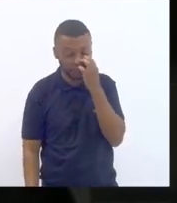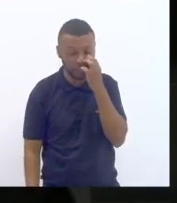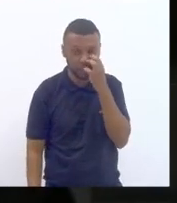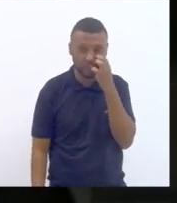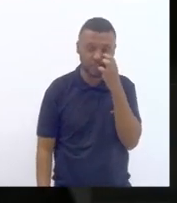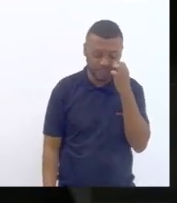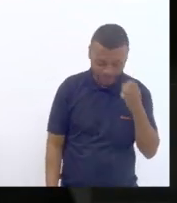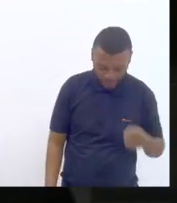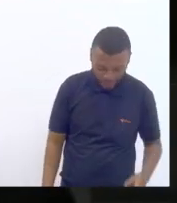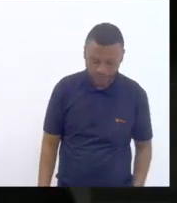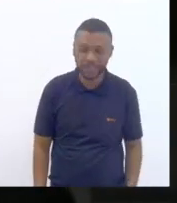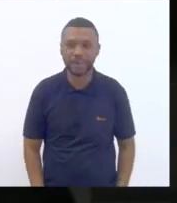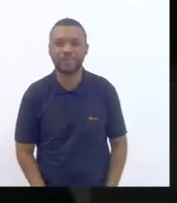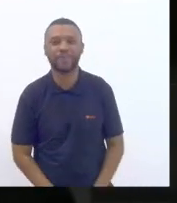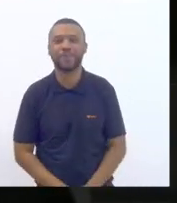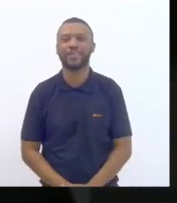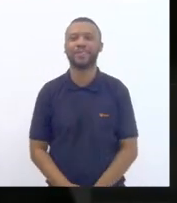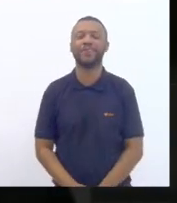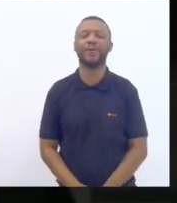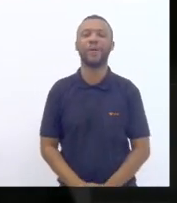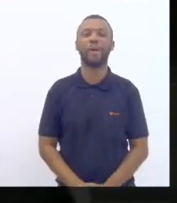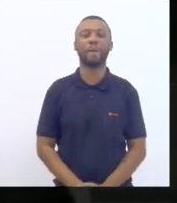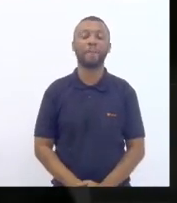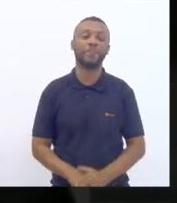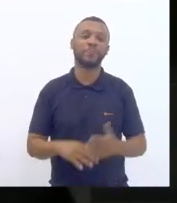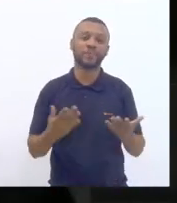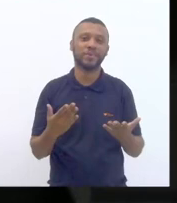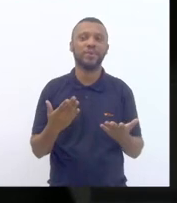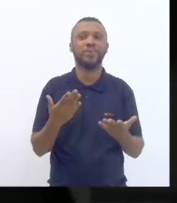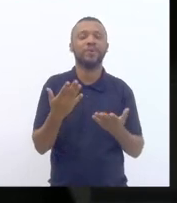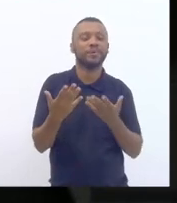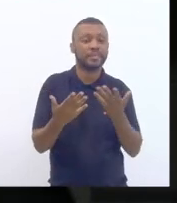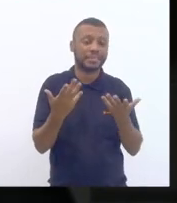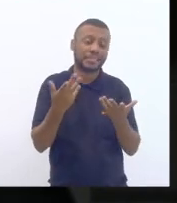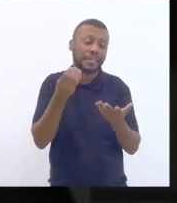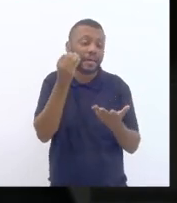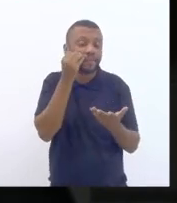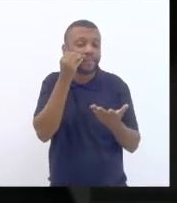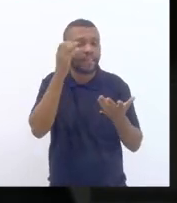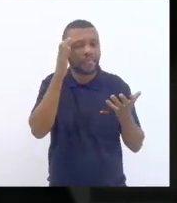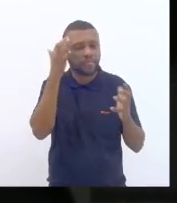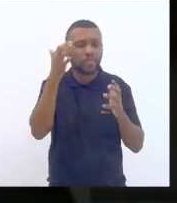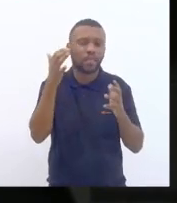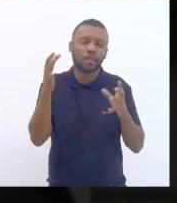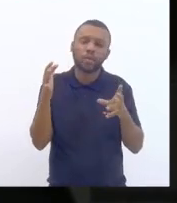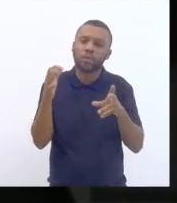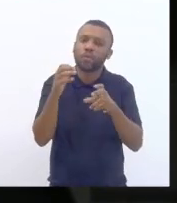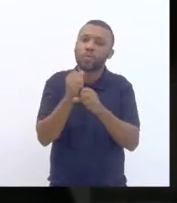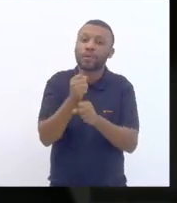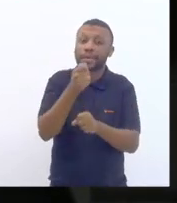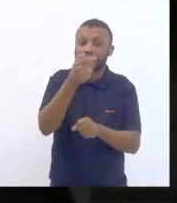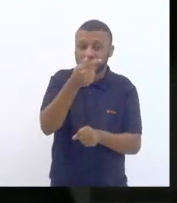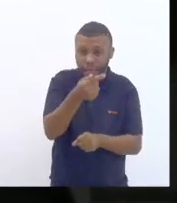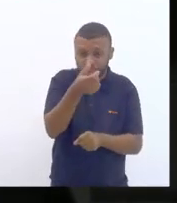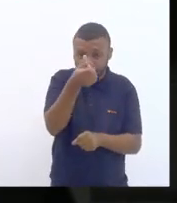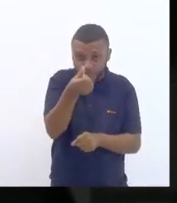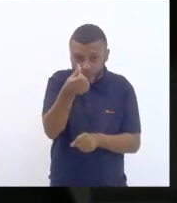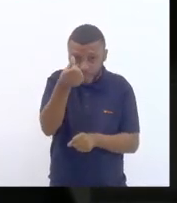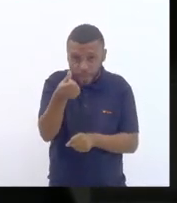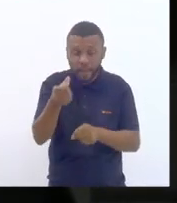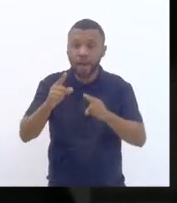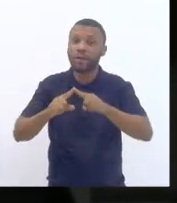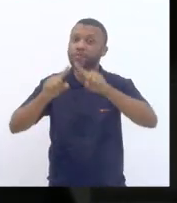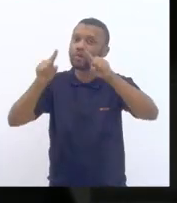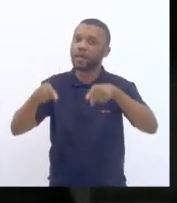a hora tá um foram inicialmente ele estados via cadastro 766 funcionários para